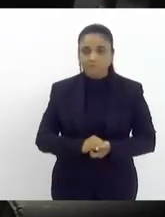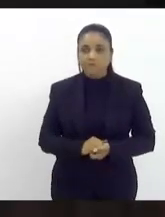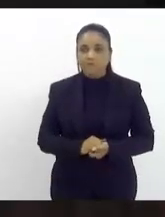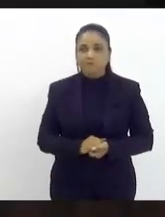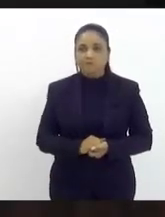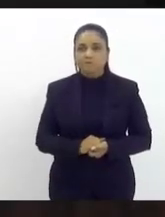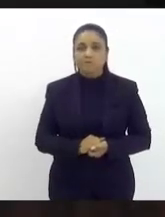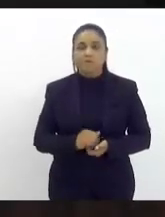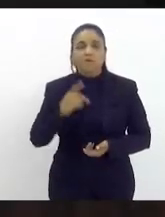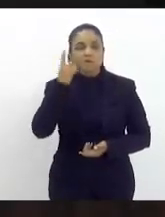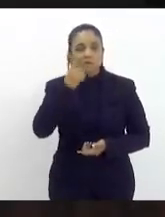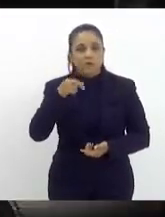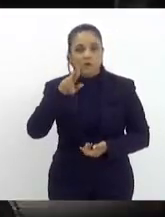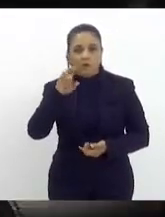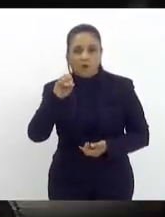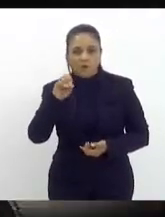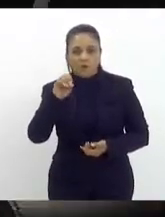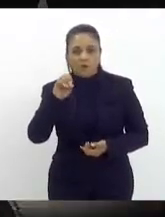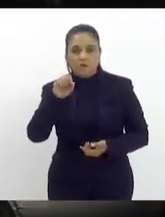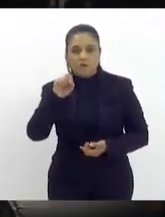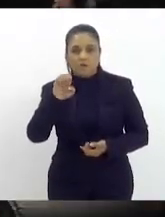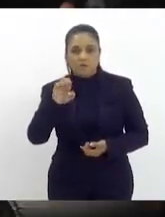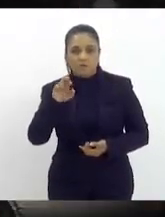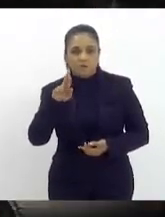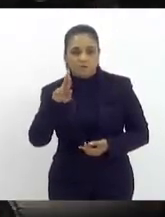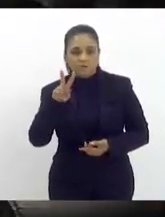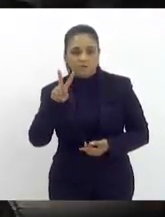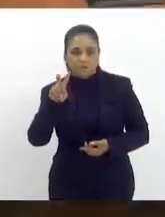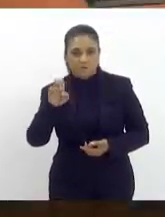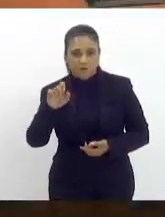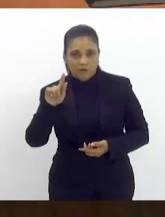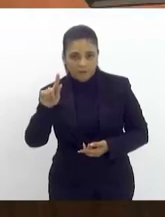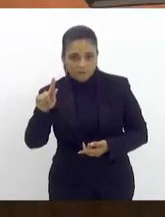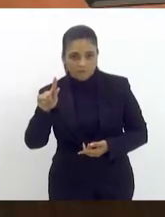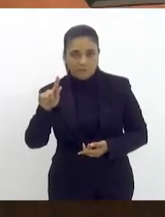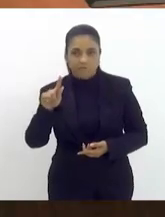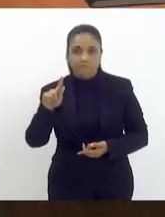Deputado Rosenberg Reis, por favor. Queria fazer um encaminhamento.